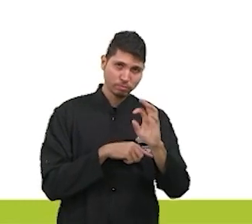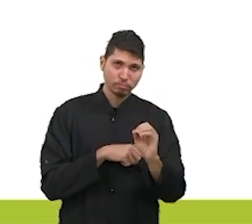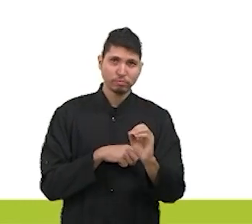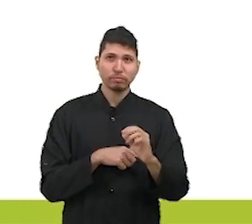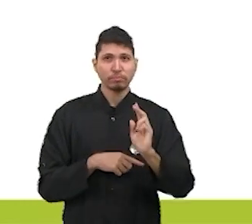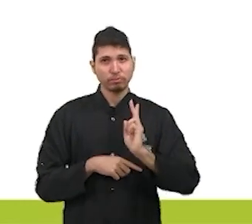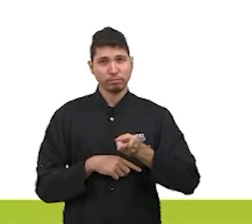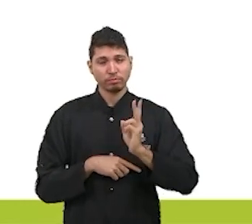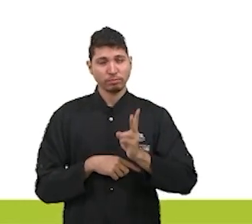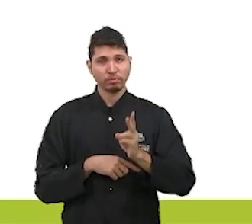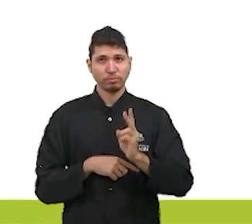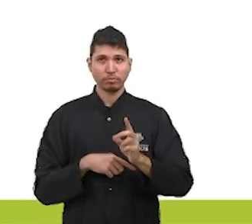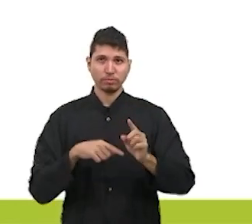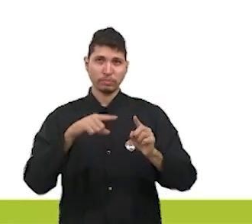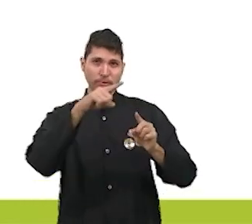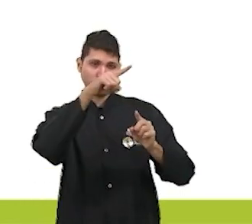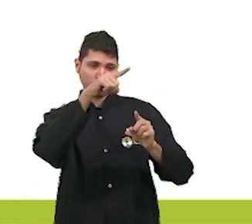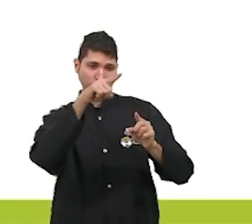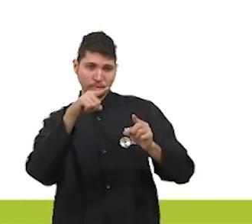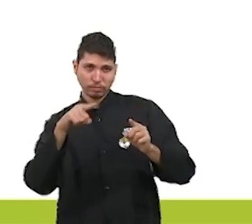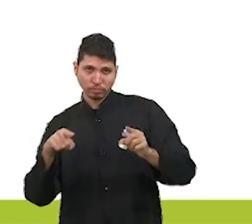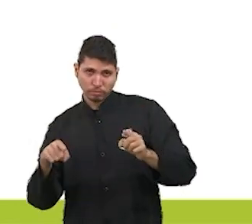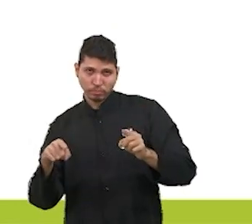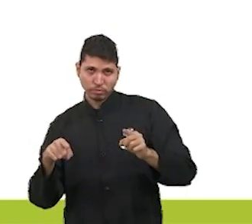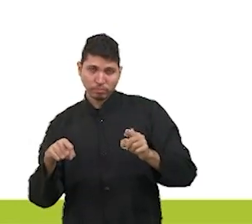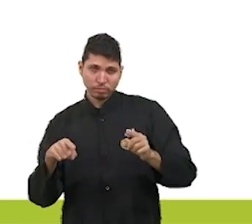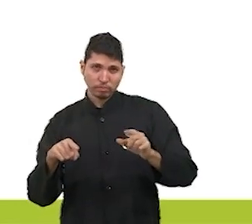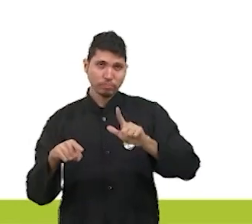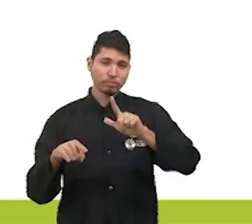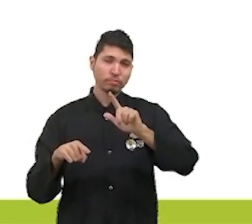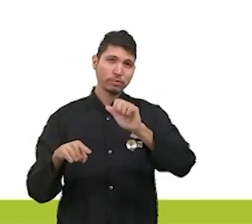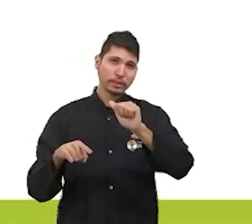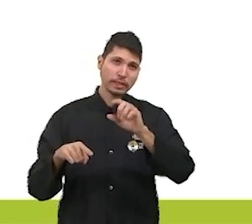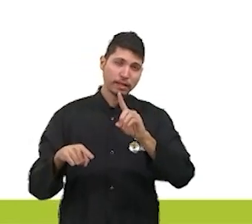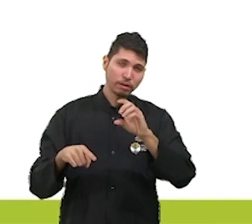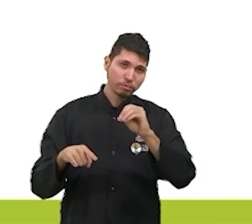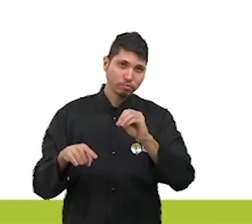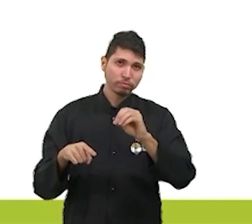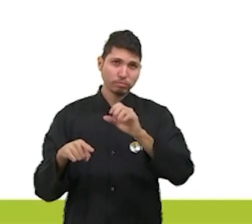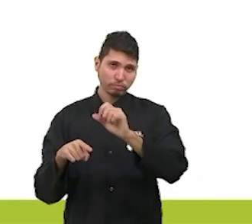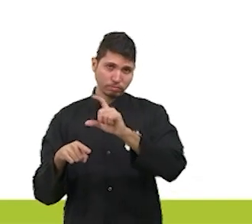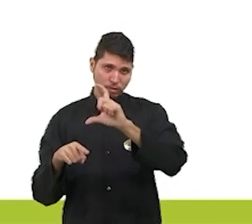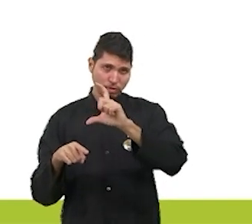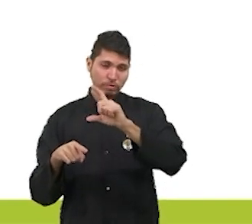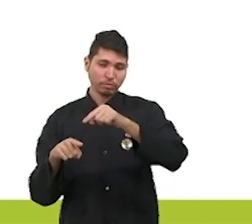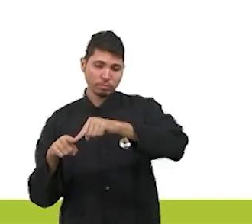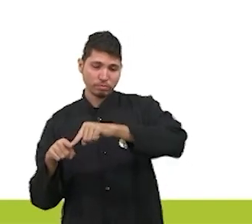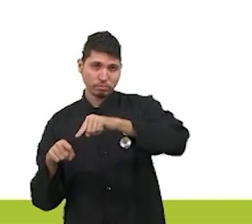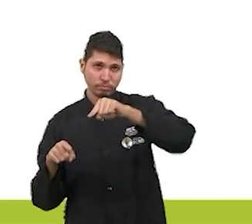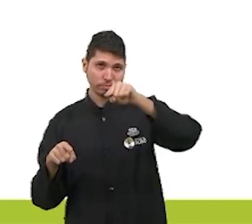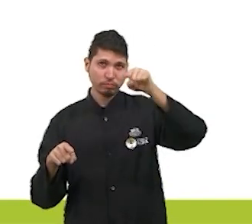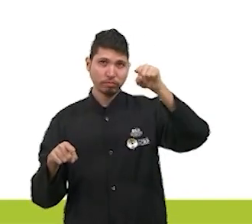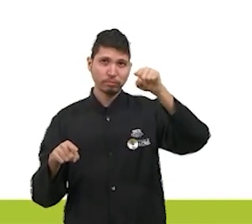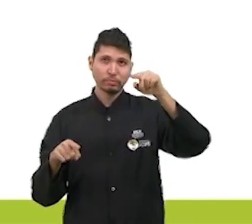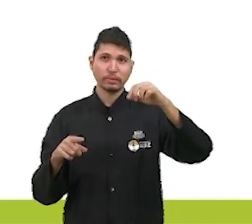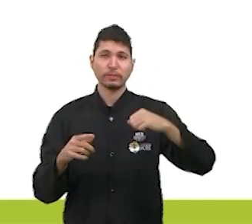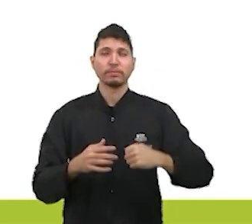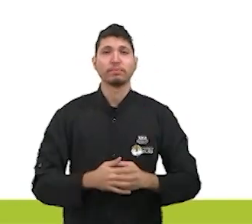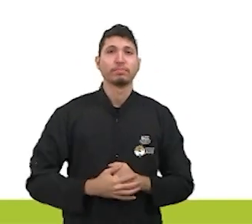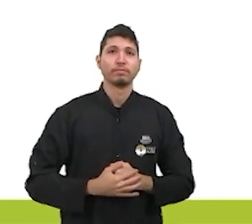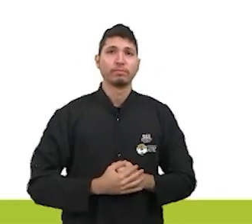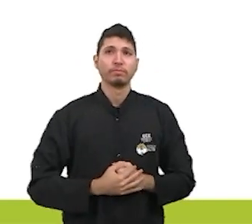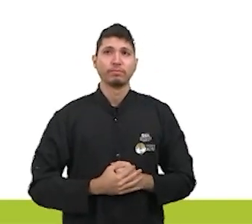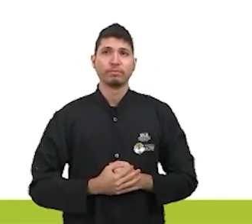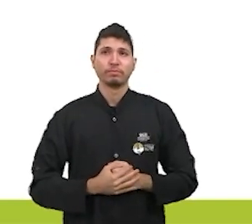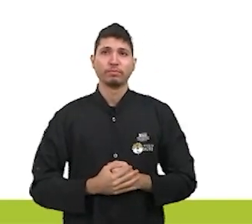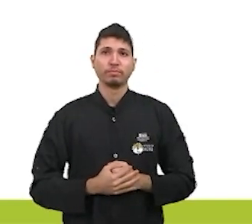sempre o lado maior. Aí você vai pensar, professor, o que eu vou usar aqui? Já que eu tenho hipotenusa e tenho cateto adjacente.